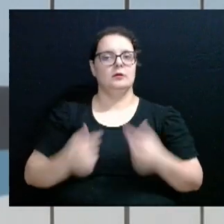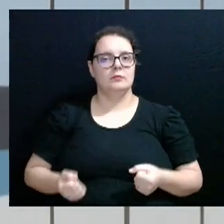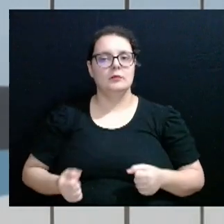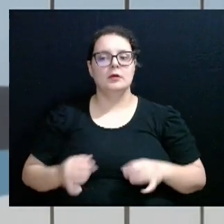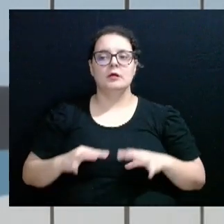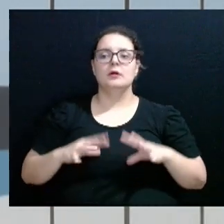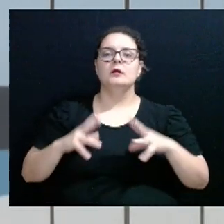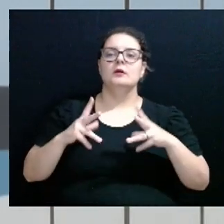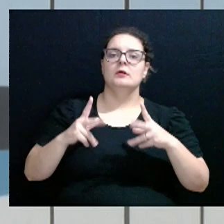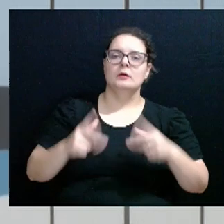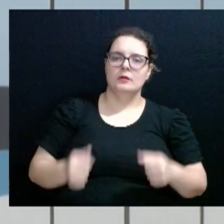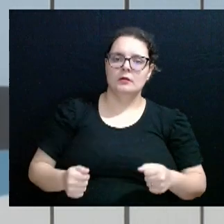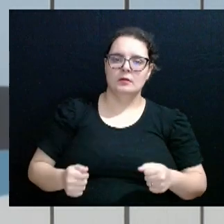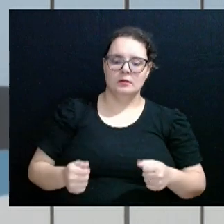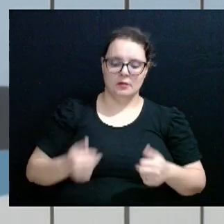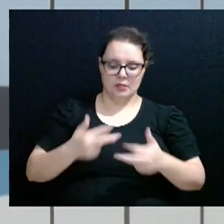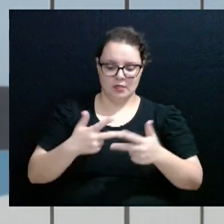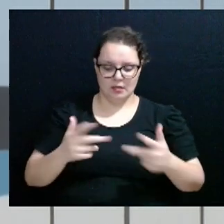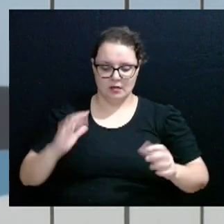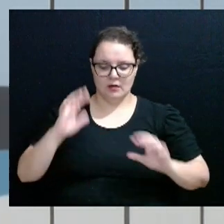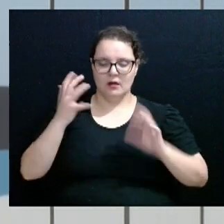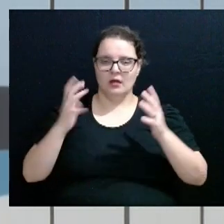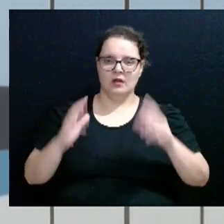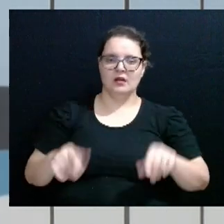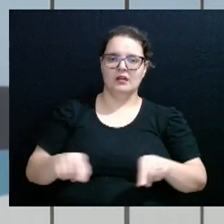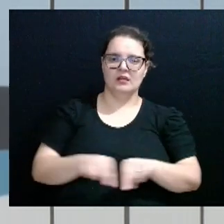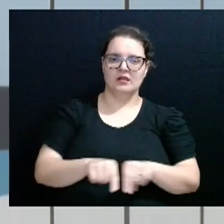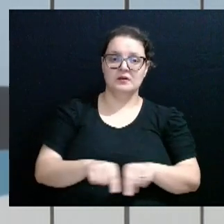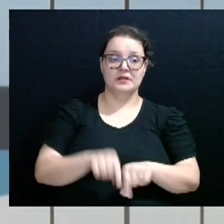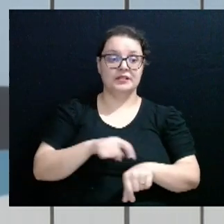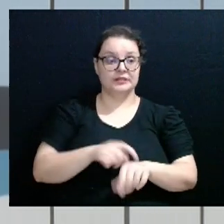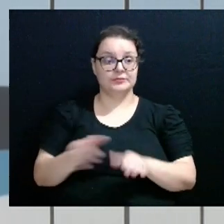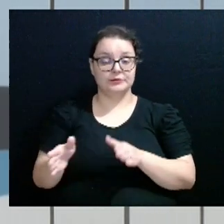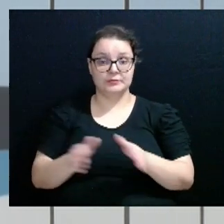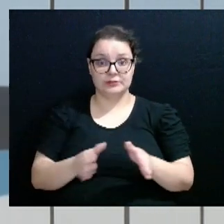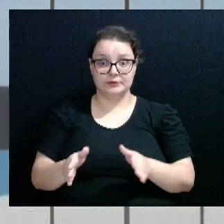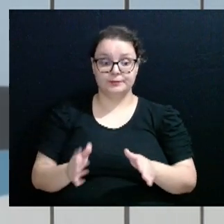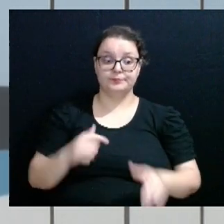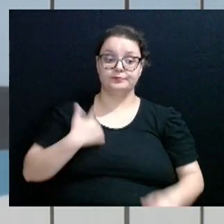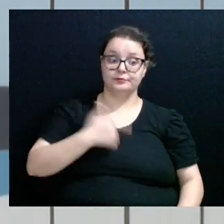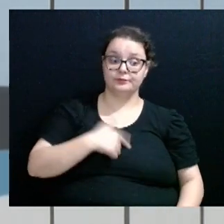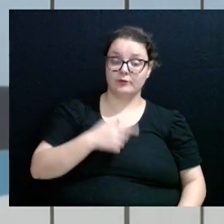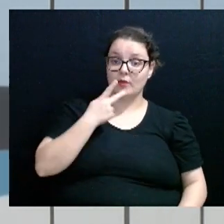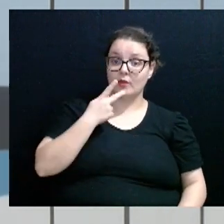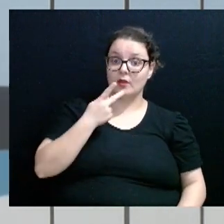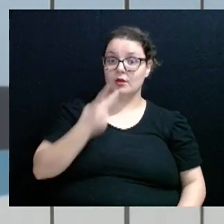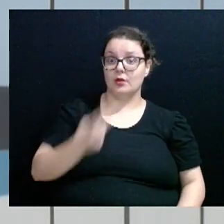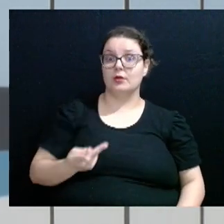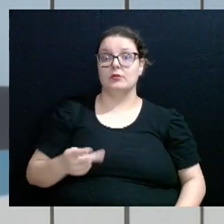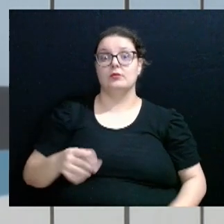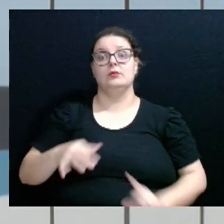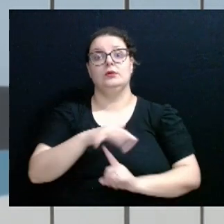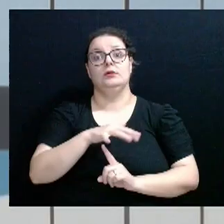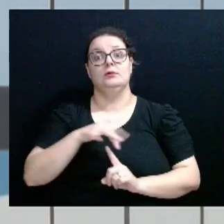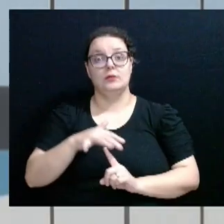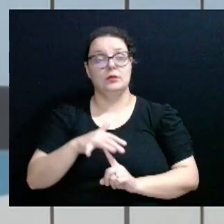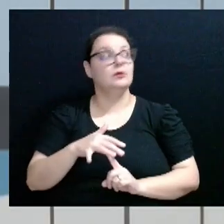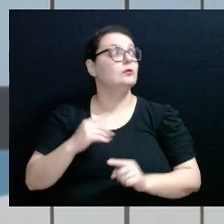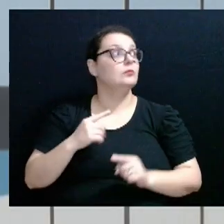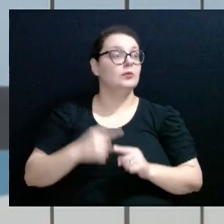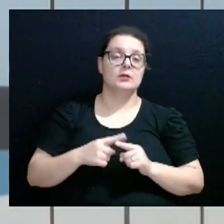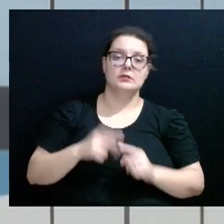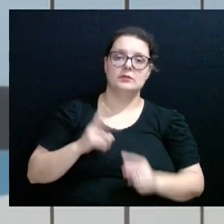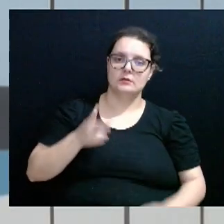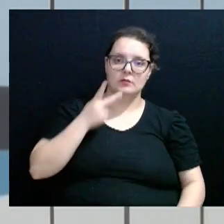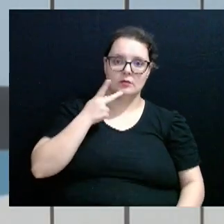as coisas que estão acontecendo também no momento. A gente acaba falando muito de meio ambiente porque a gente sempre falou, a gente já cobriu